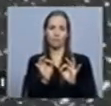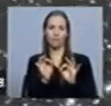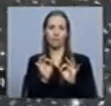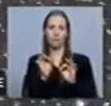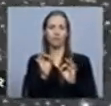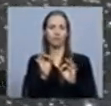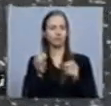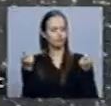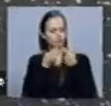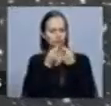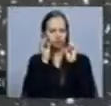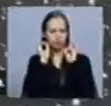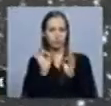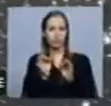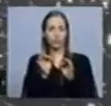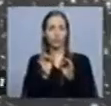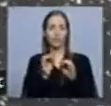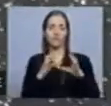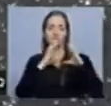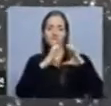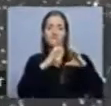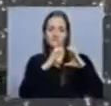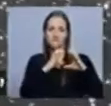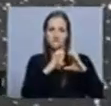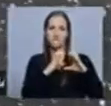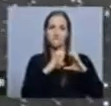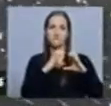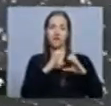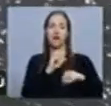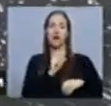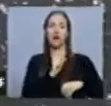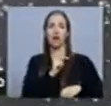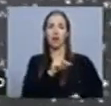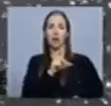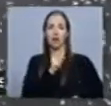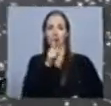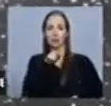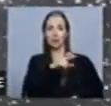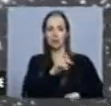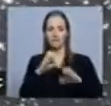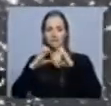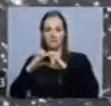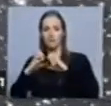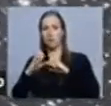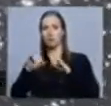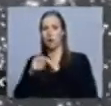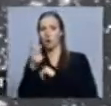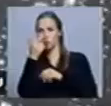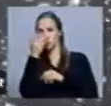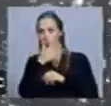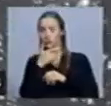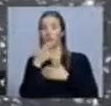muito direta entre o tamanho, a massa da galáxia e a massa do buraco negro. E o que diz agora este estudo é que isto não é bem